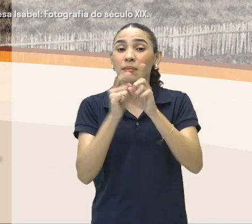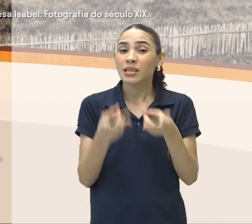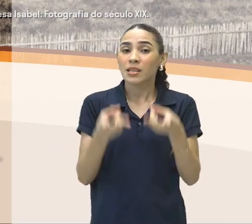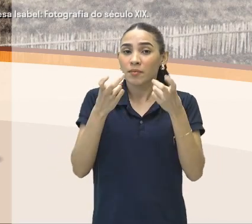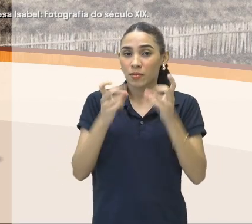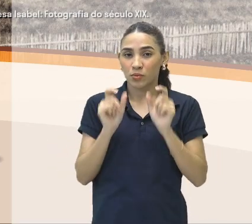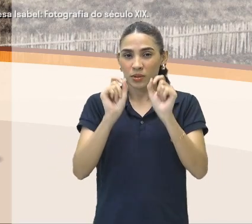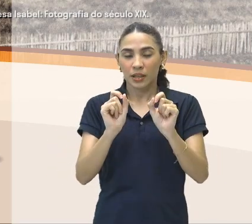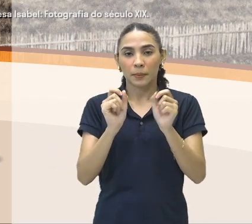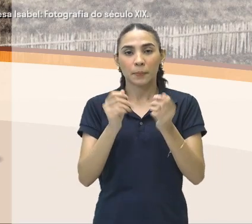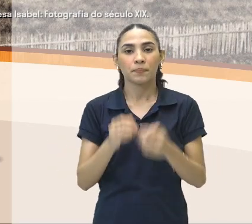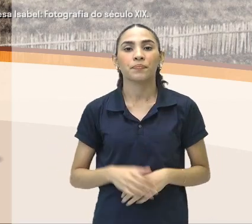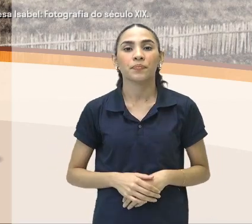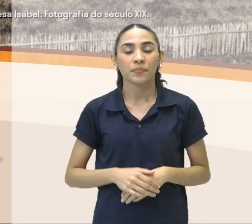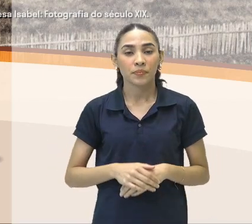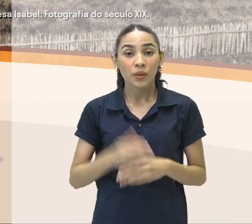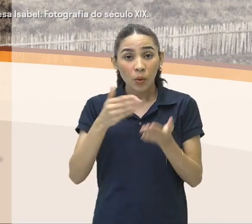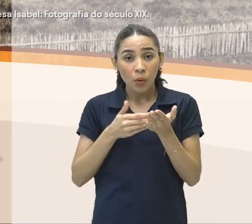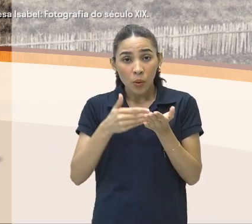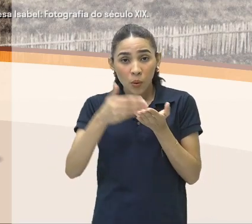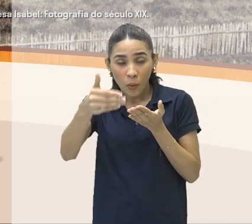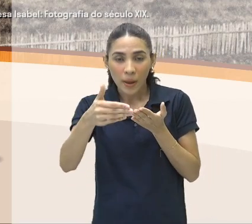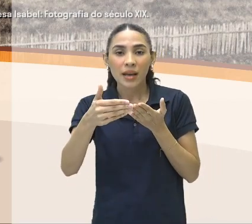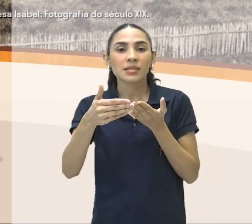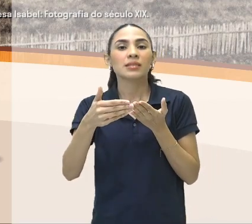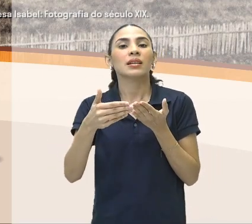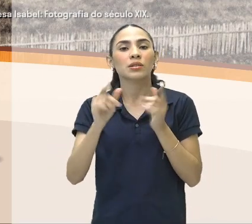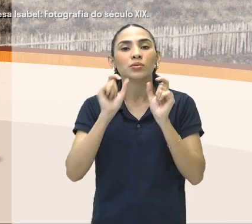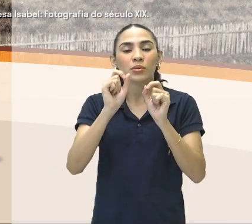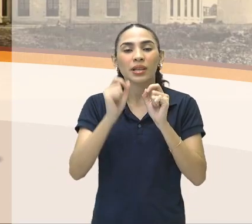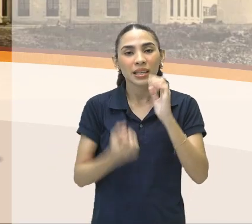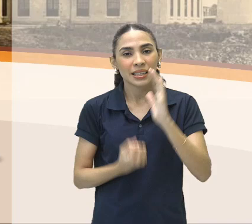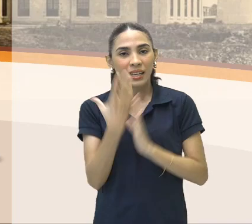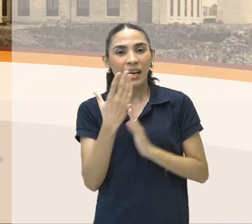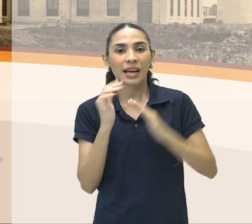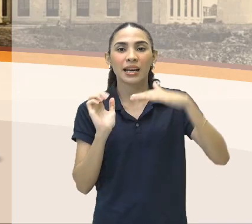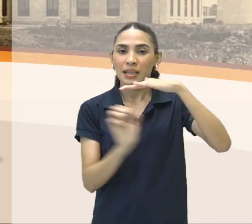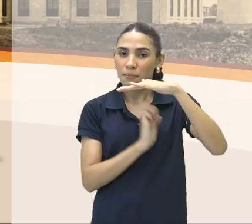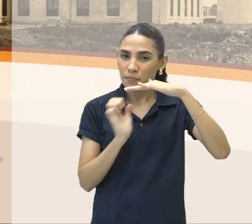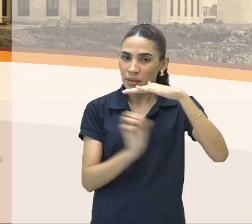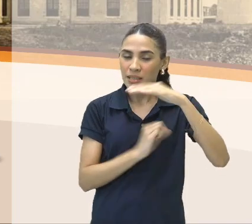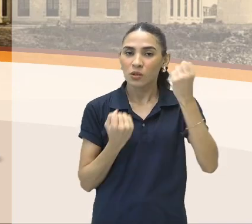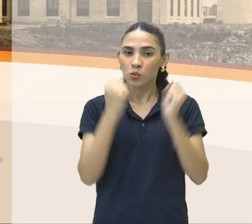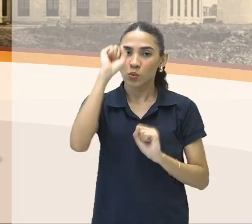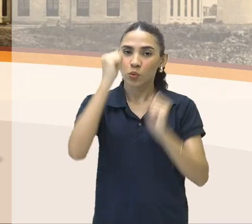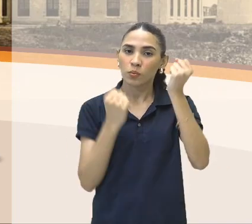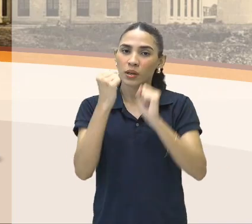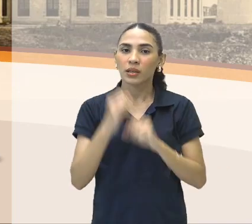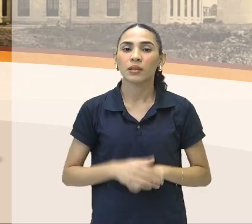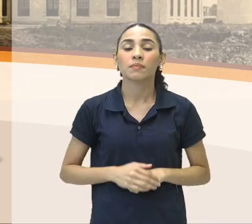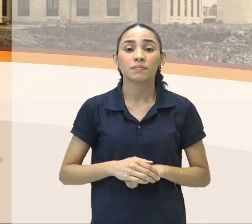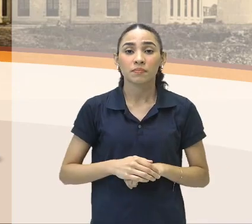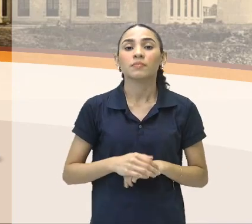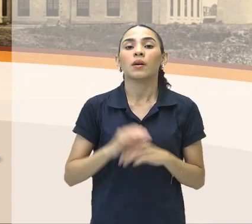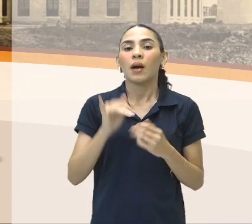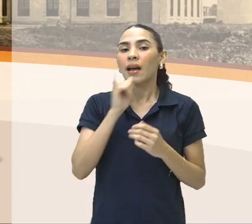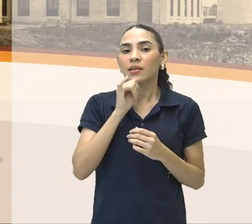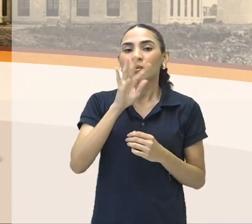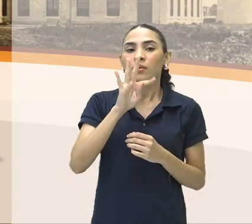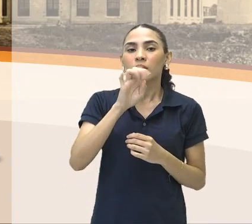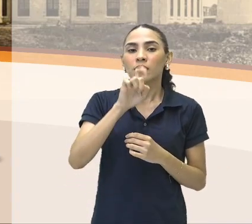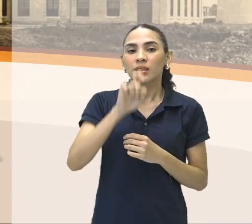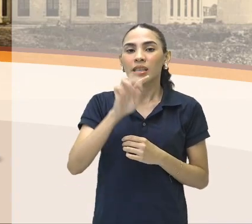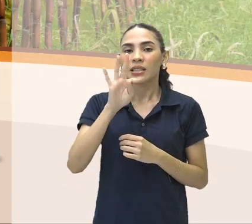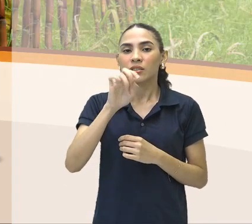que começam a ser introduzidas pequenas indústrias urbanas, como indústria têxteis e